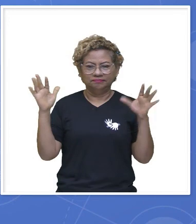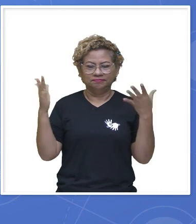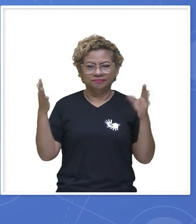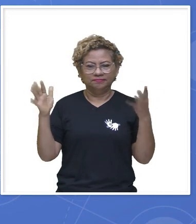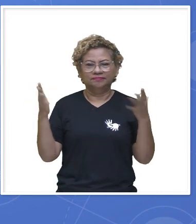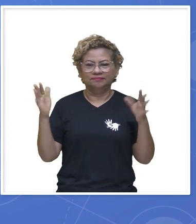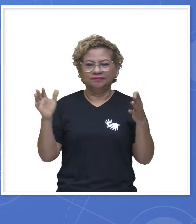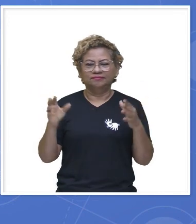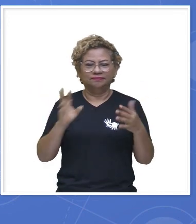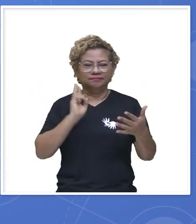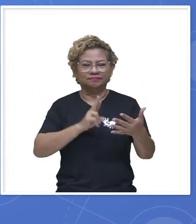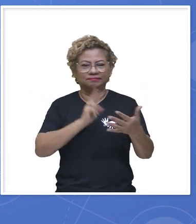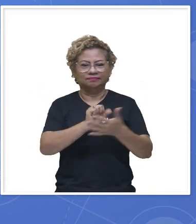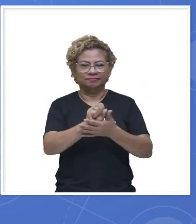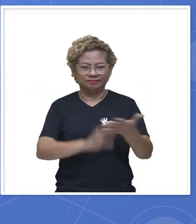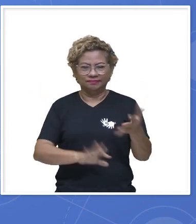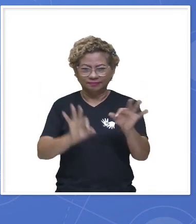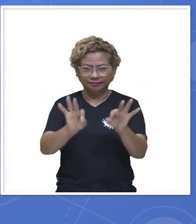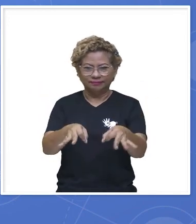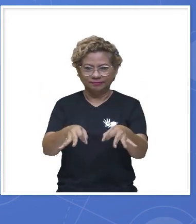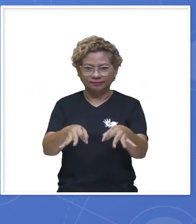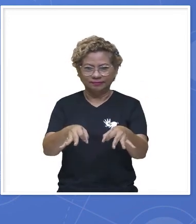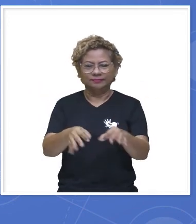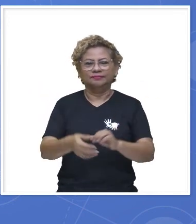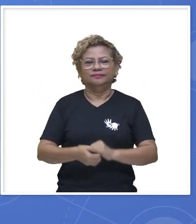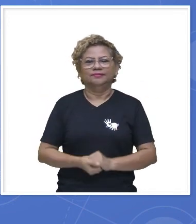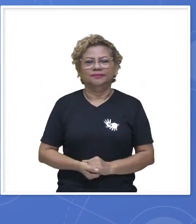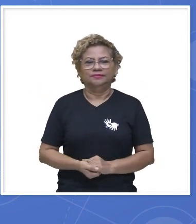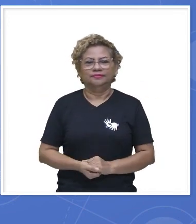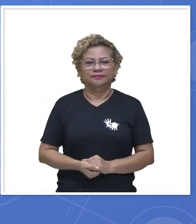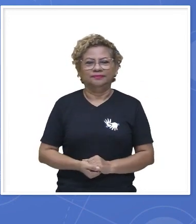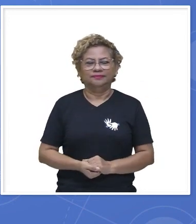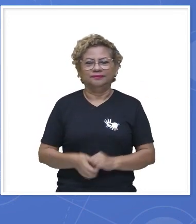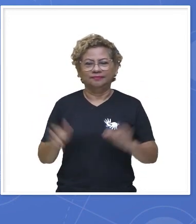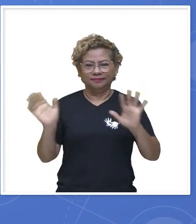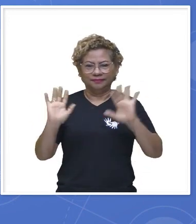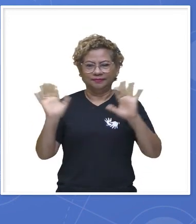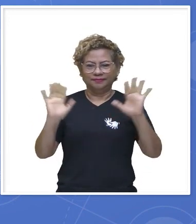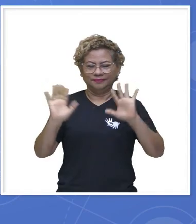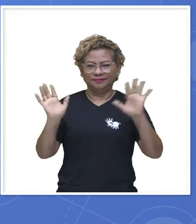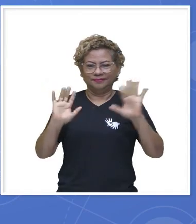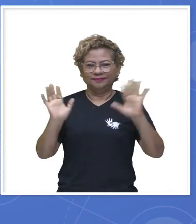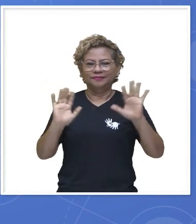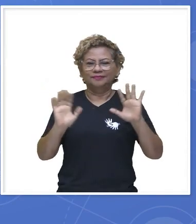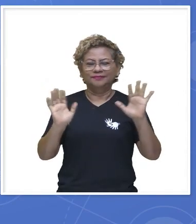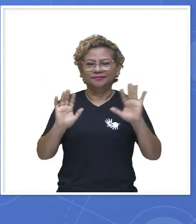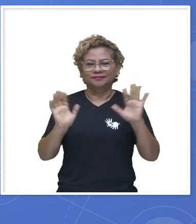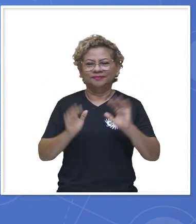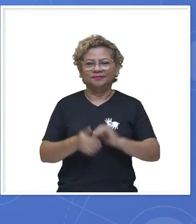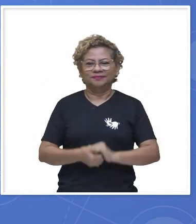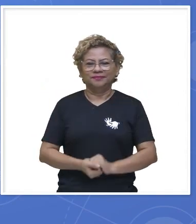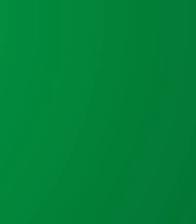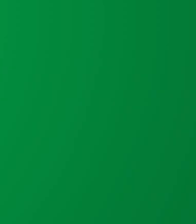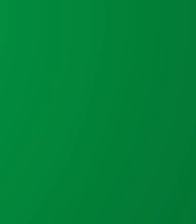nós, né, esses valores. Nós temos 1, 2, 3, 4, 5, 6, 7